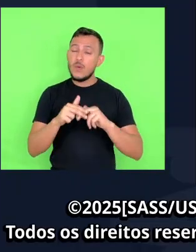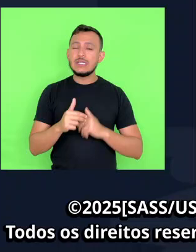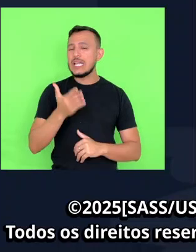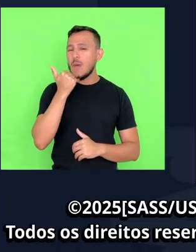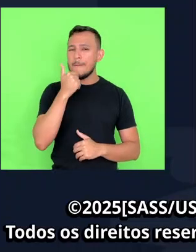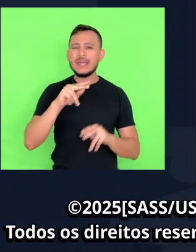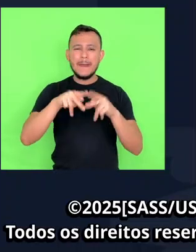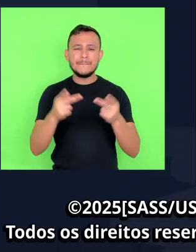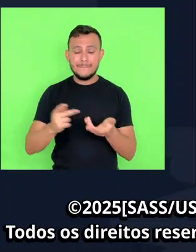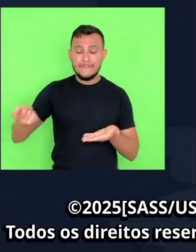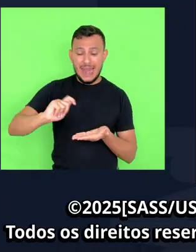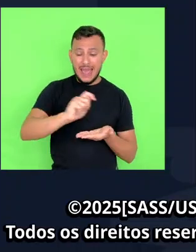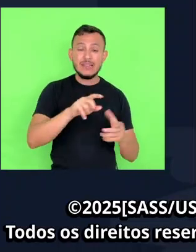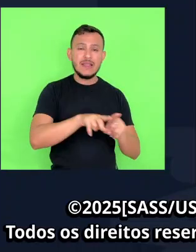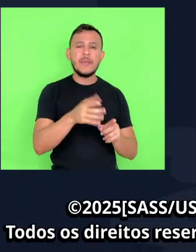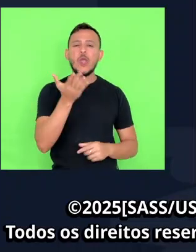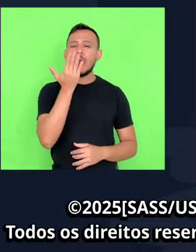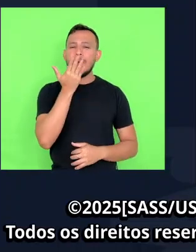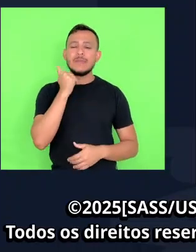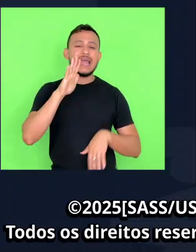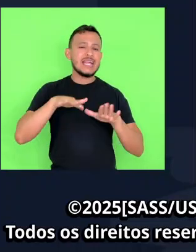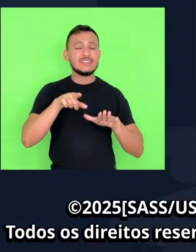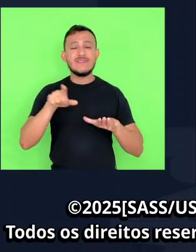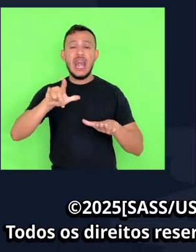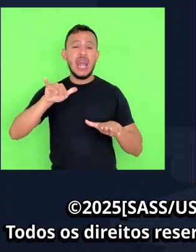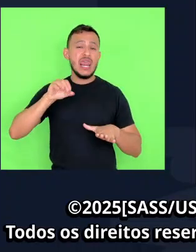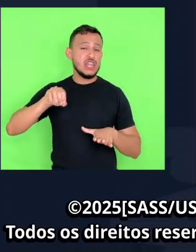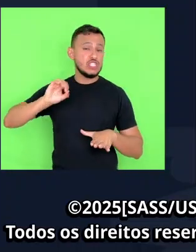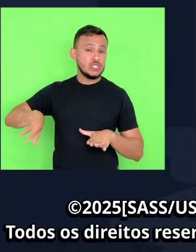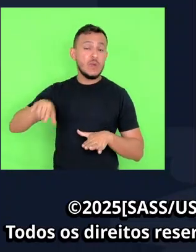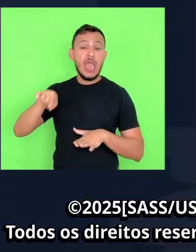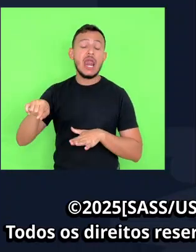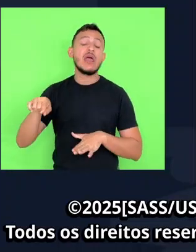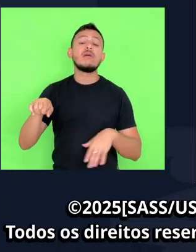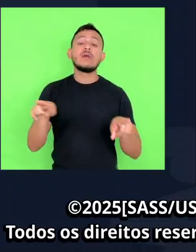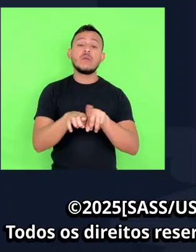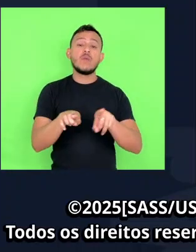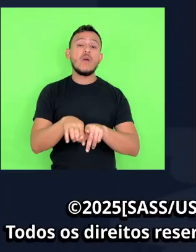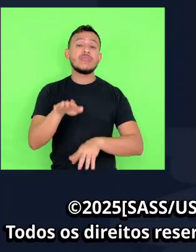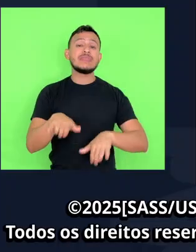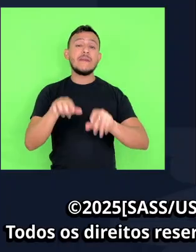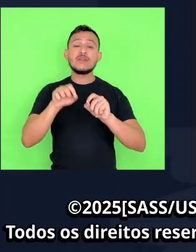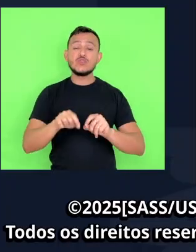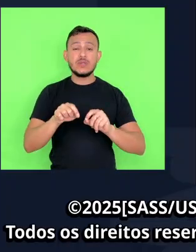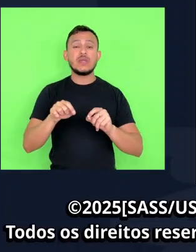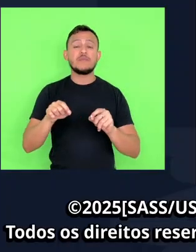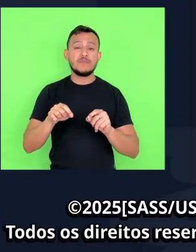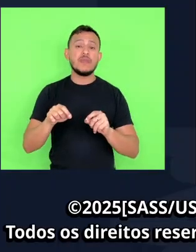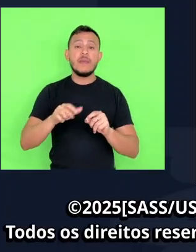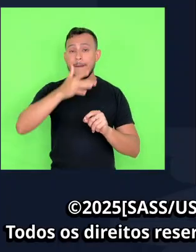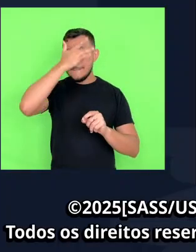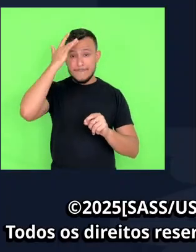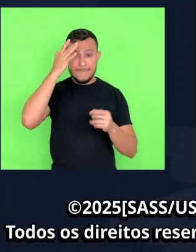no nosso prato e aquela comida que muitas vezes vai para o lixo, ela depende de um enorme contingente